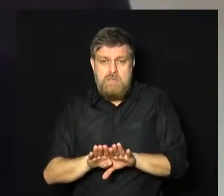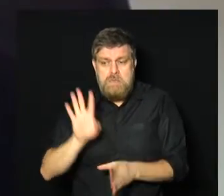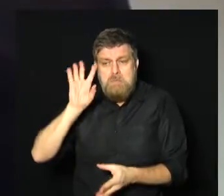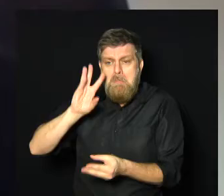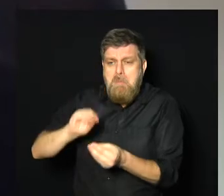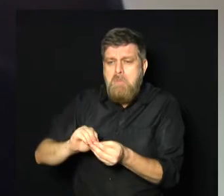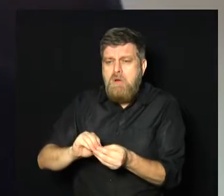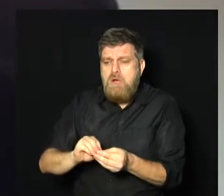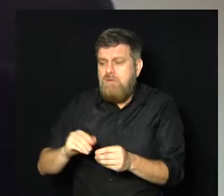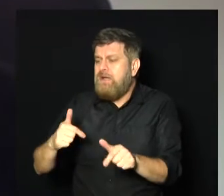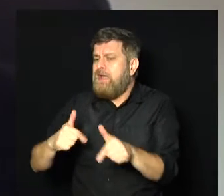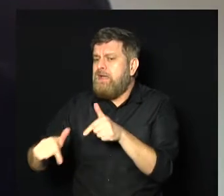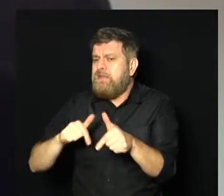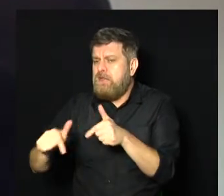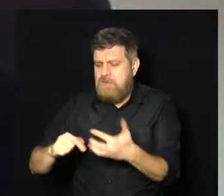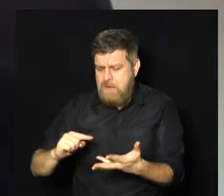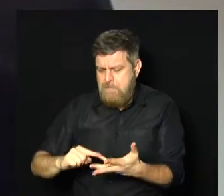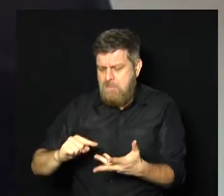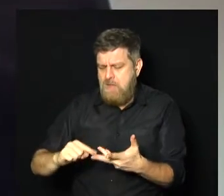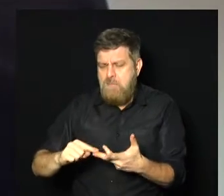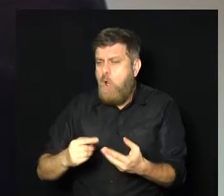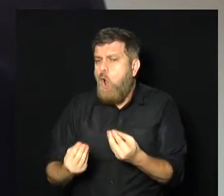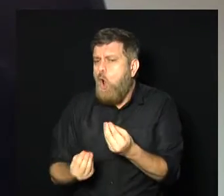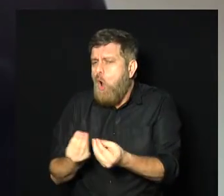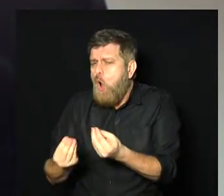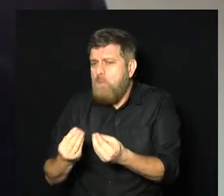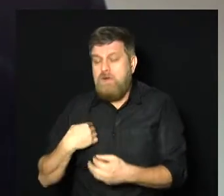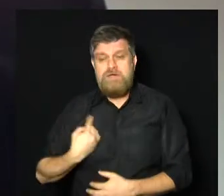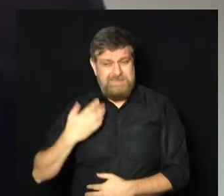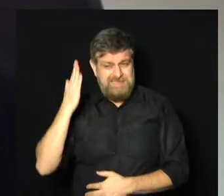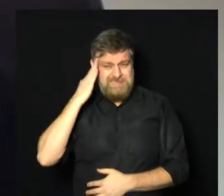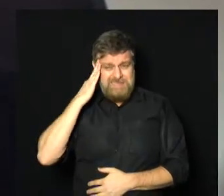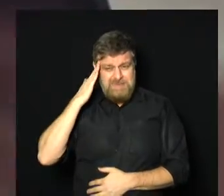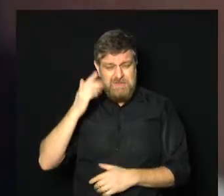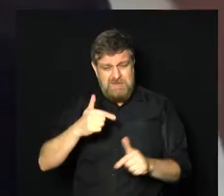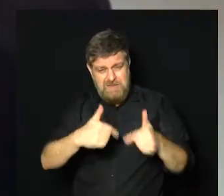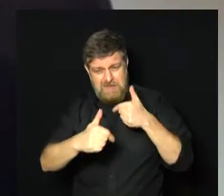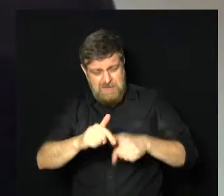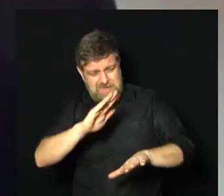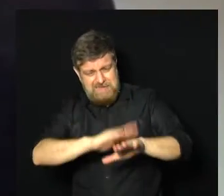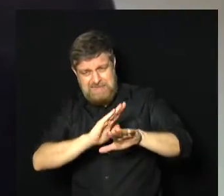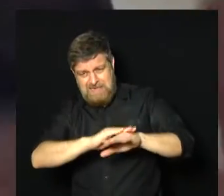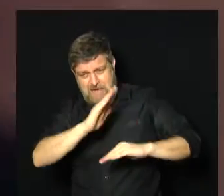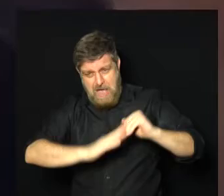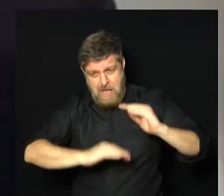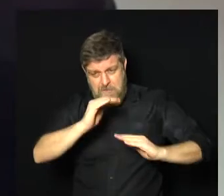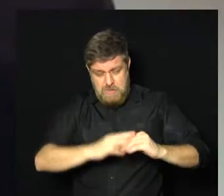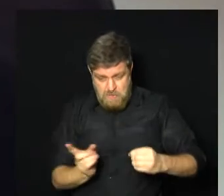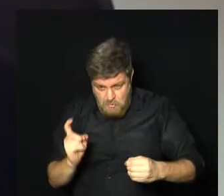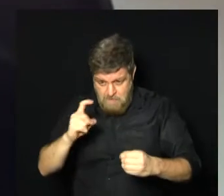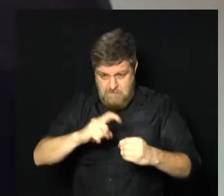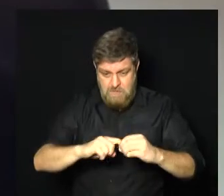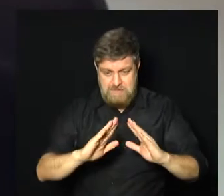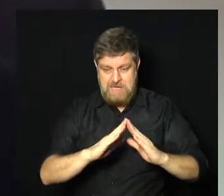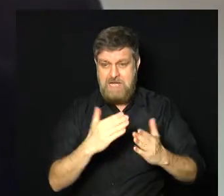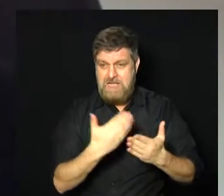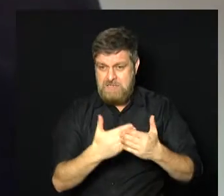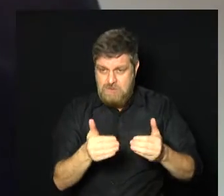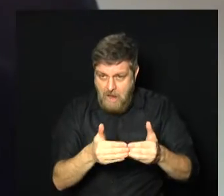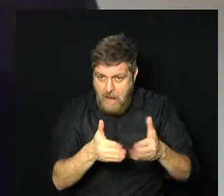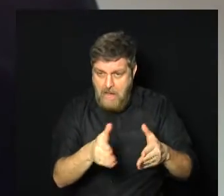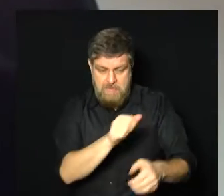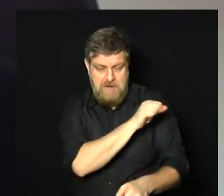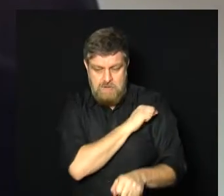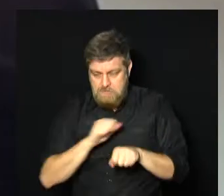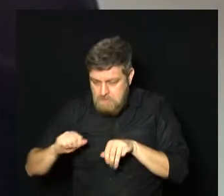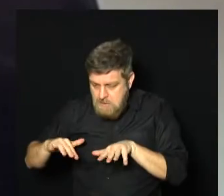vai ser trabalhado essas questões, mas a gente sabe que o trabalho, uma vez que quando se tiver condições